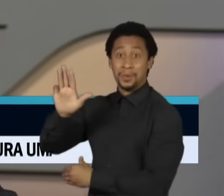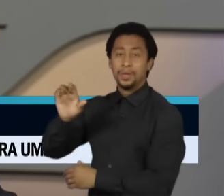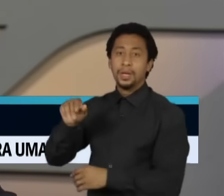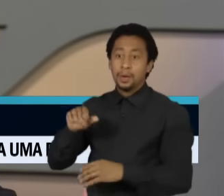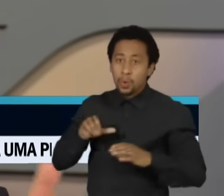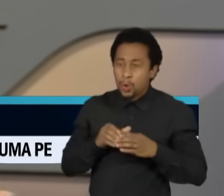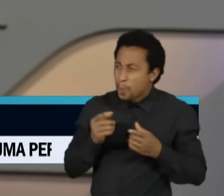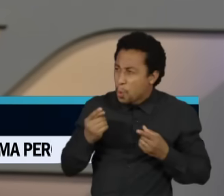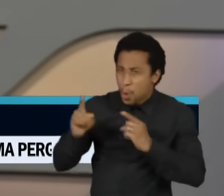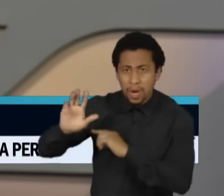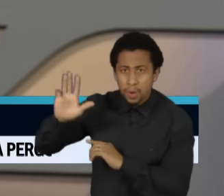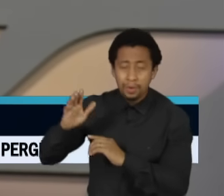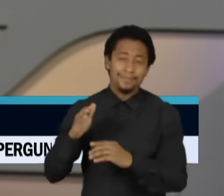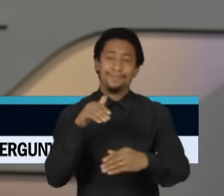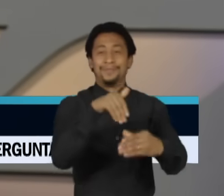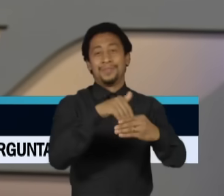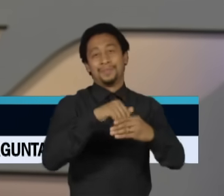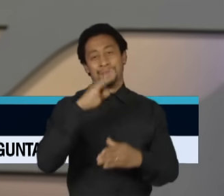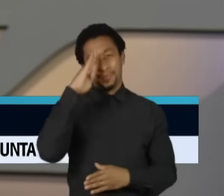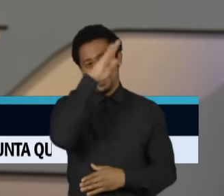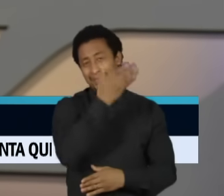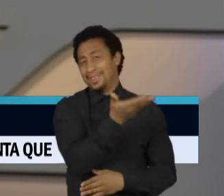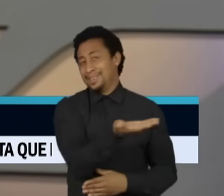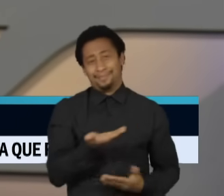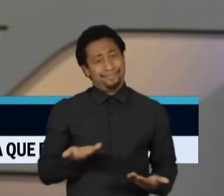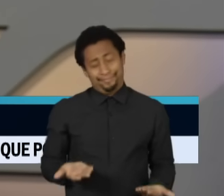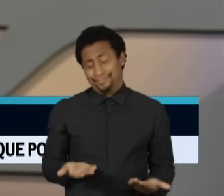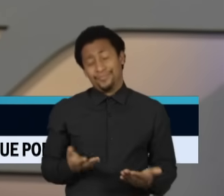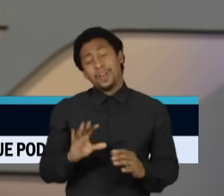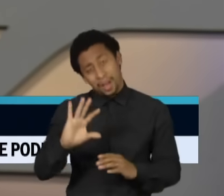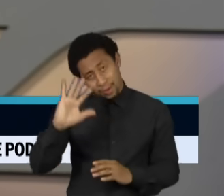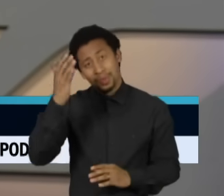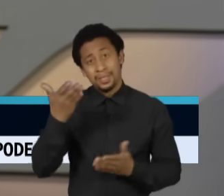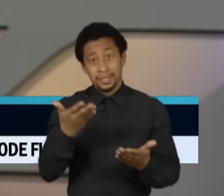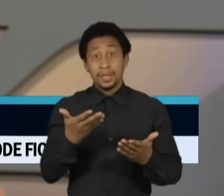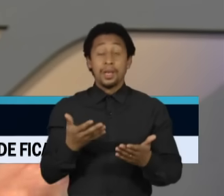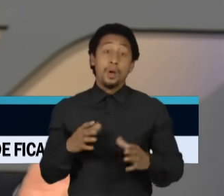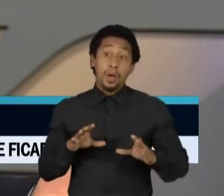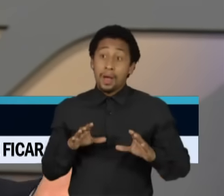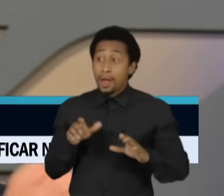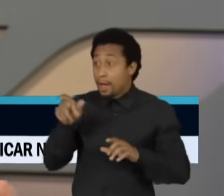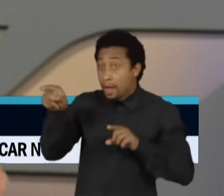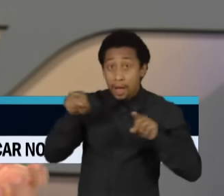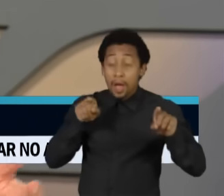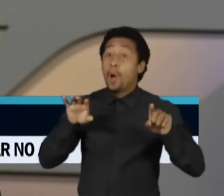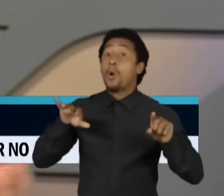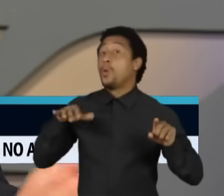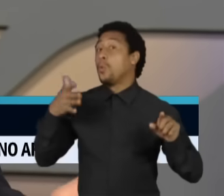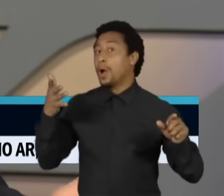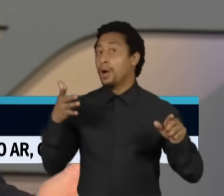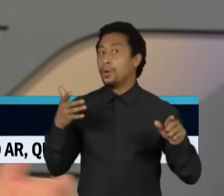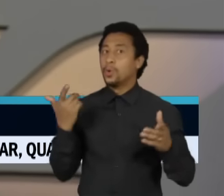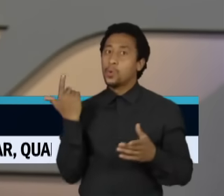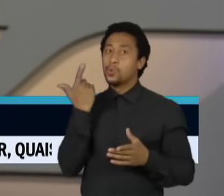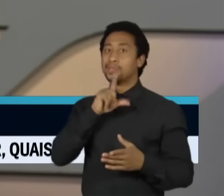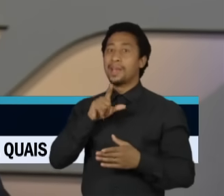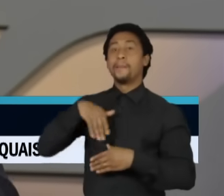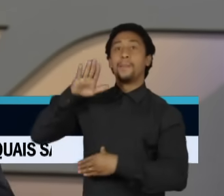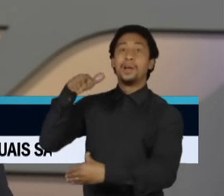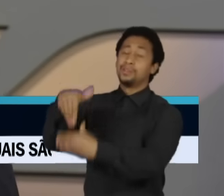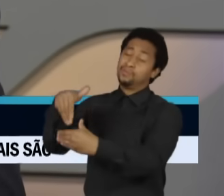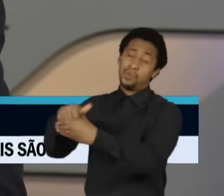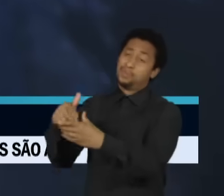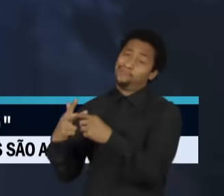nada acontecer daqui até lá, vai ser eleito aquele que tiver menor rejeição, o que é péssimo paraa democracia e é péssimo pro país,